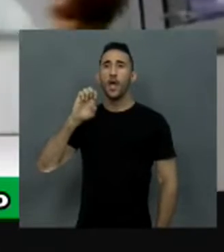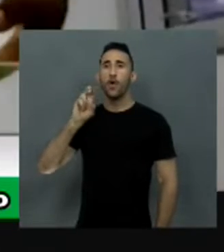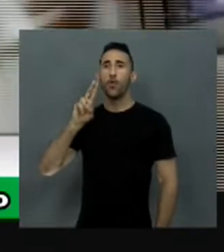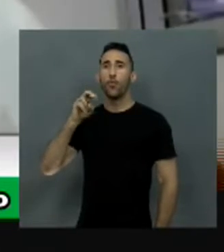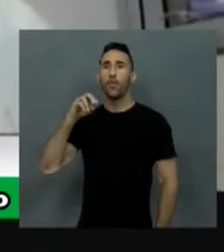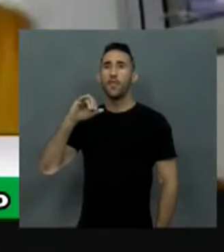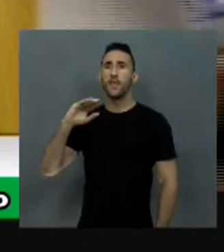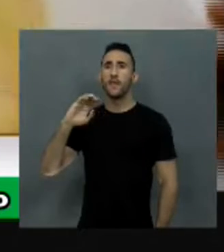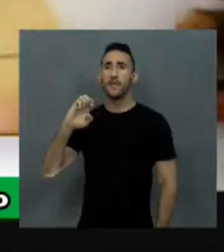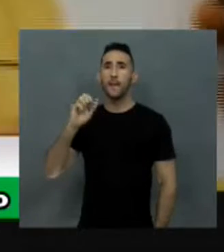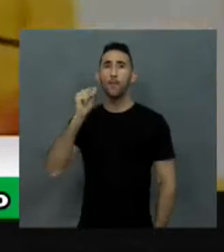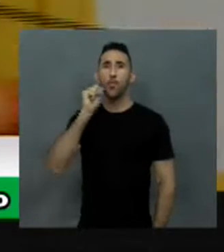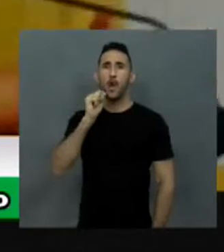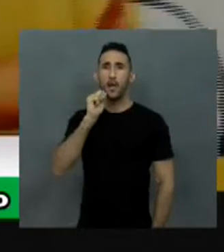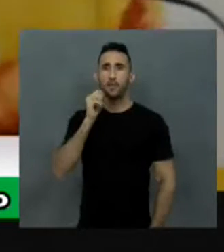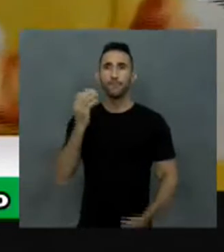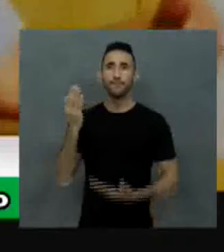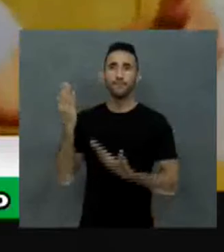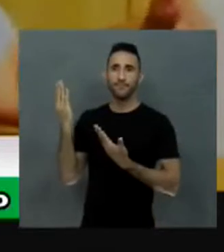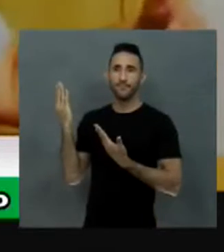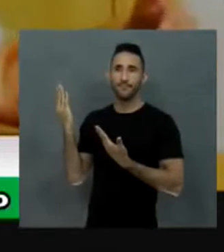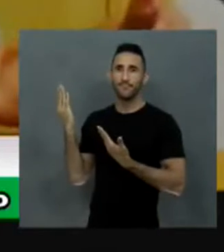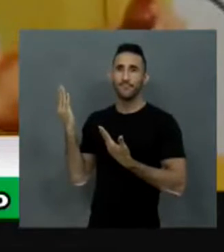conhece, vou só apresentar aqui rapidamente.